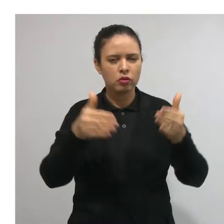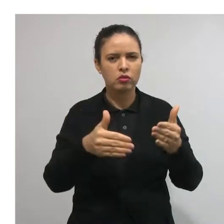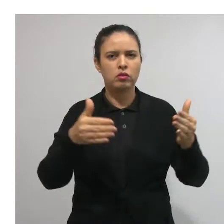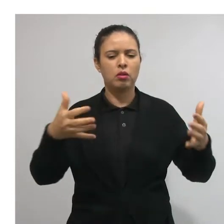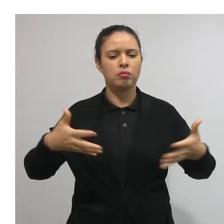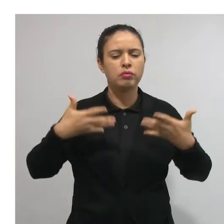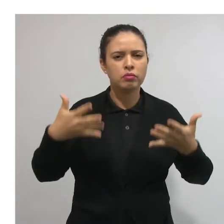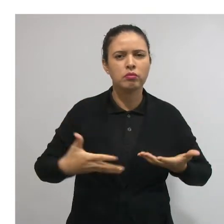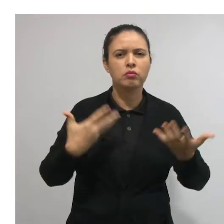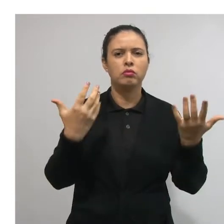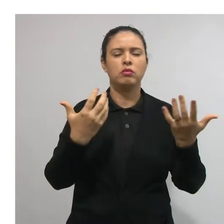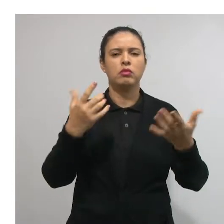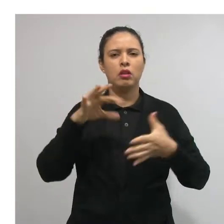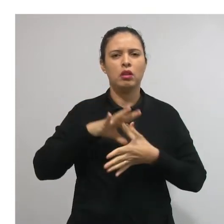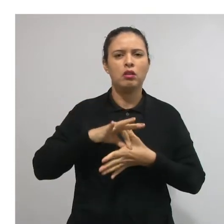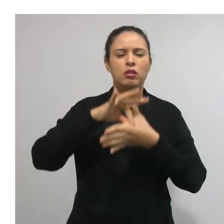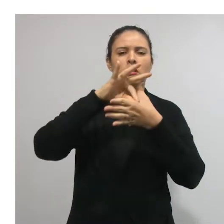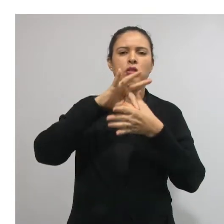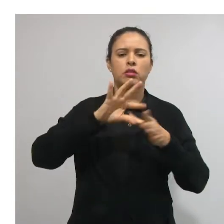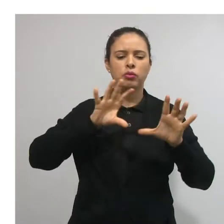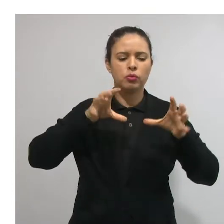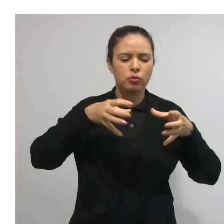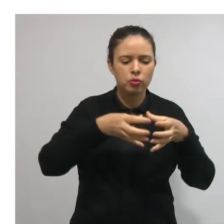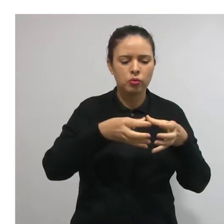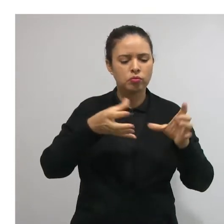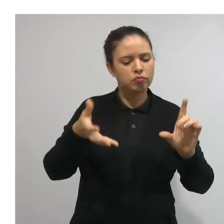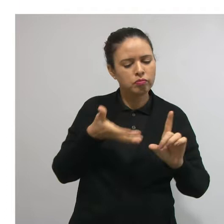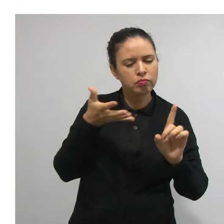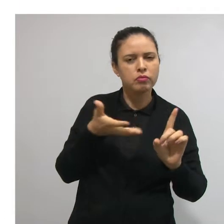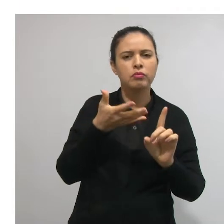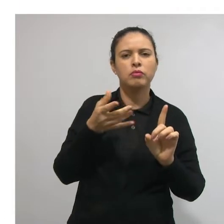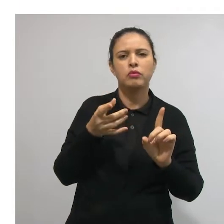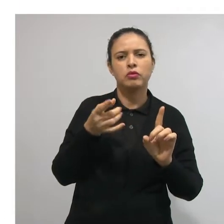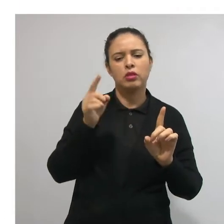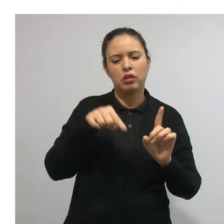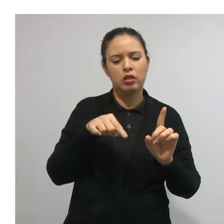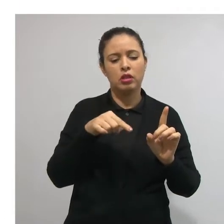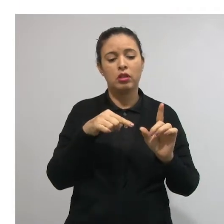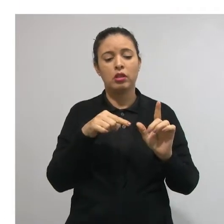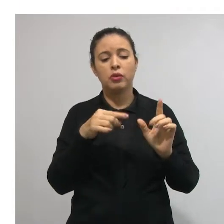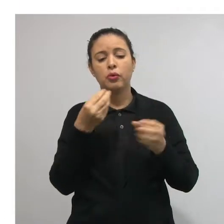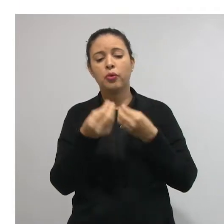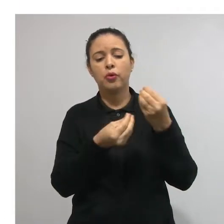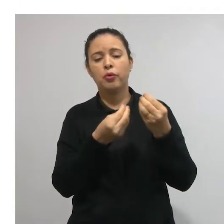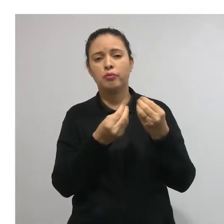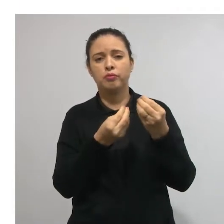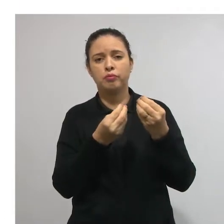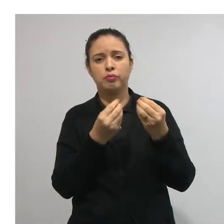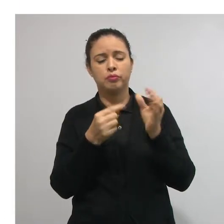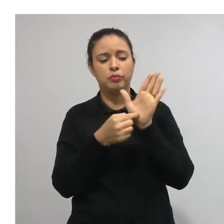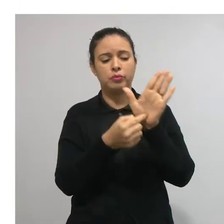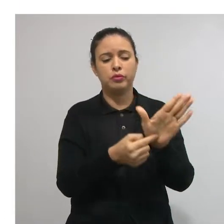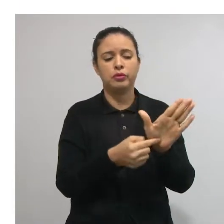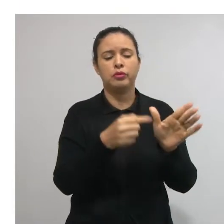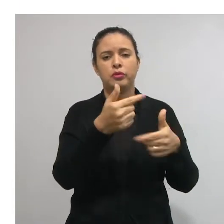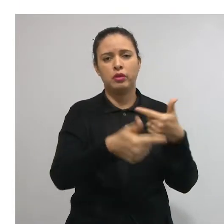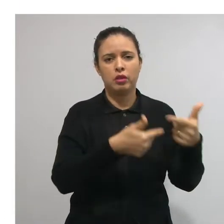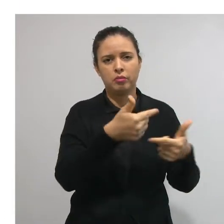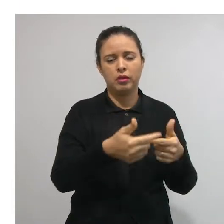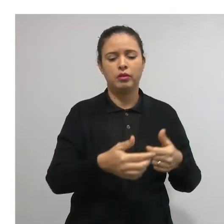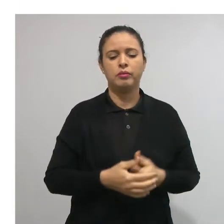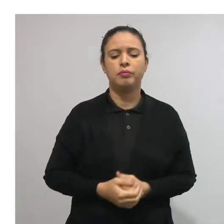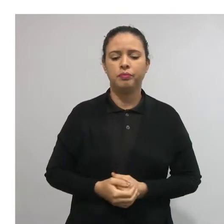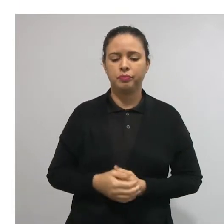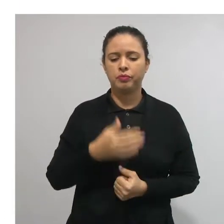a liderança, coesão grupal e, é claro, os seus efeitos sobre o trabalho. Abraham Maslow, vamos falar